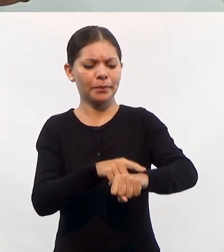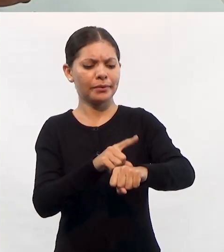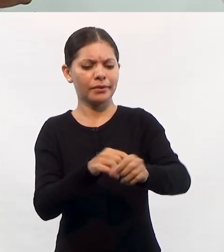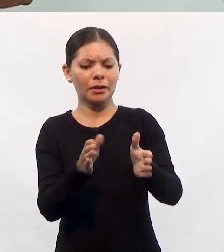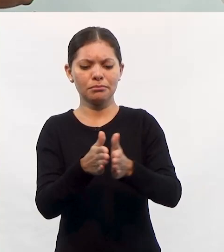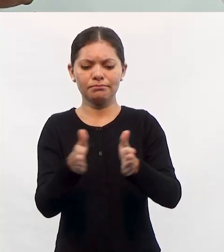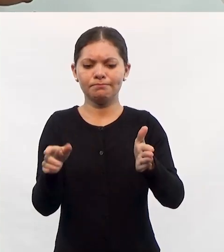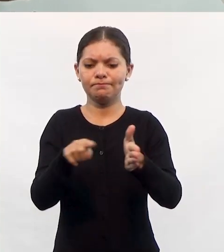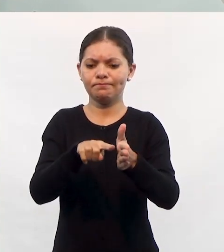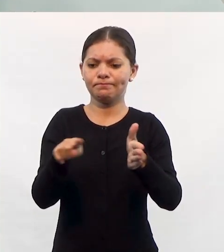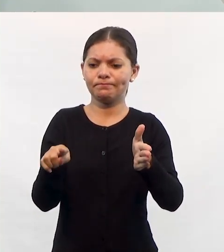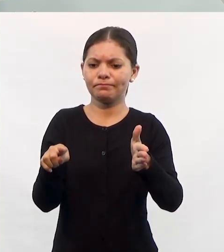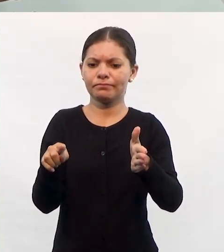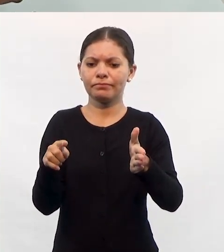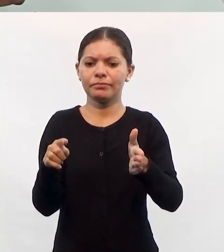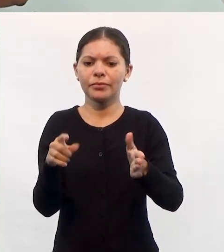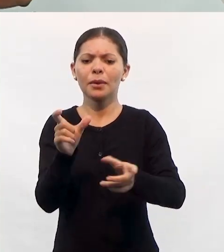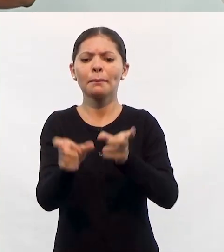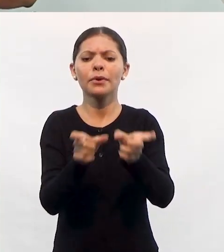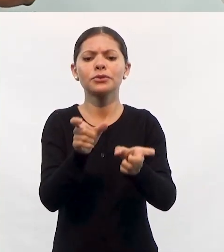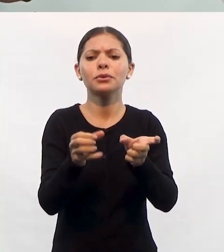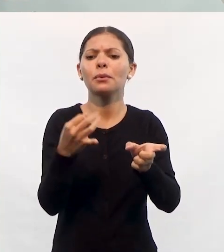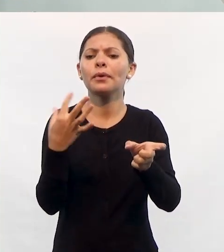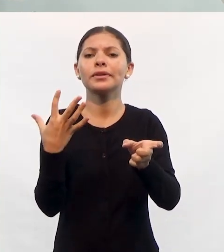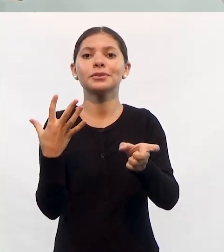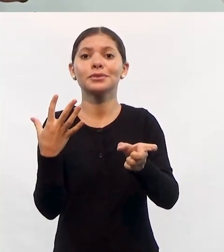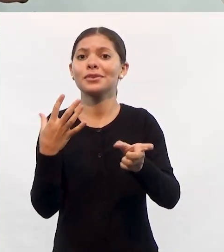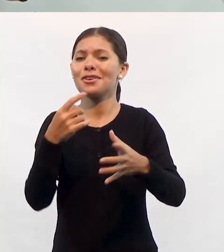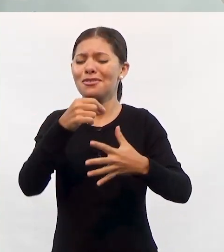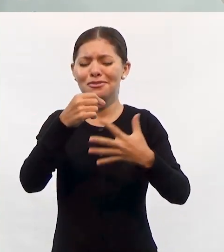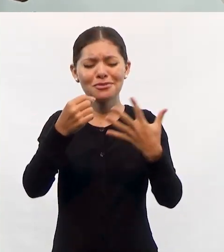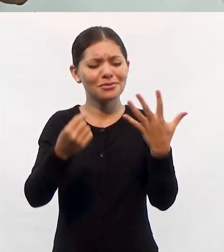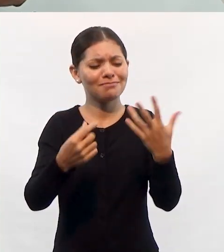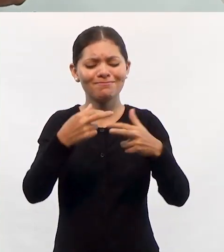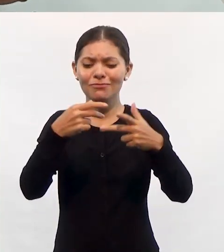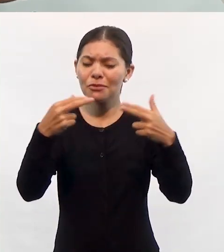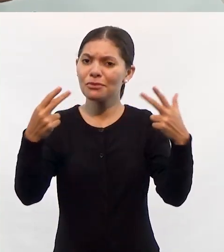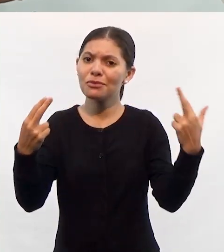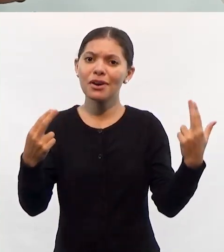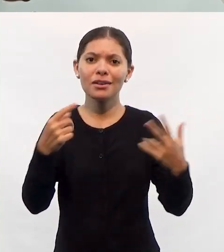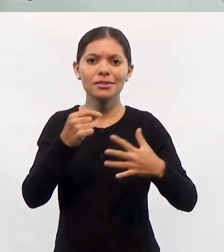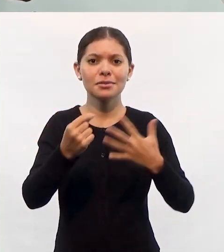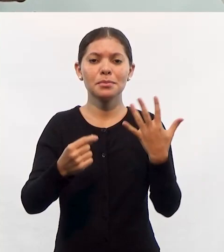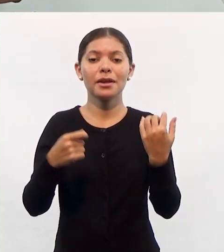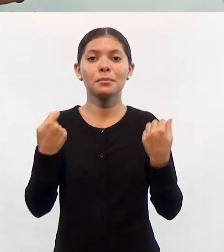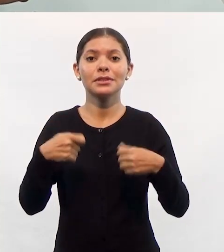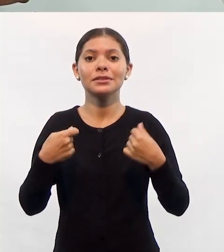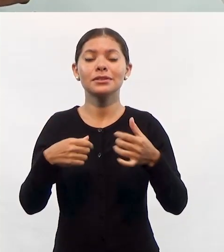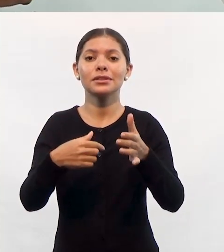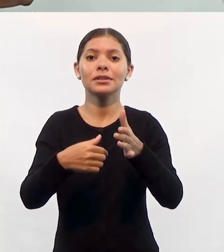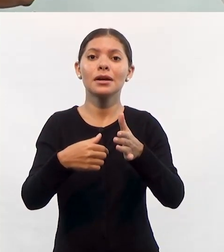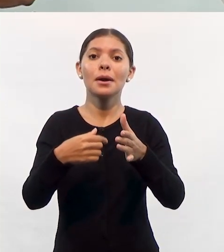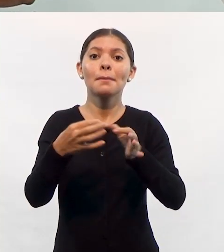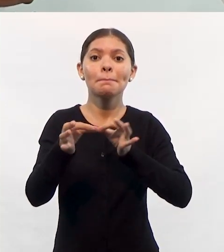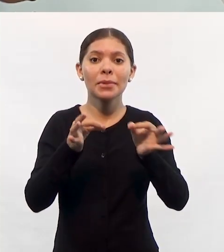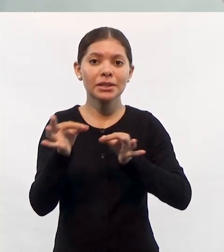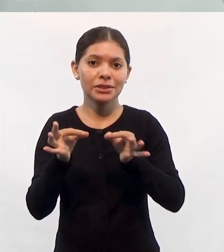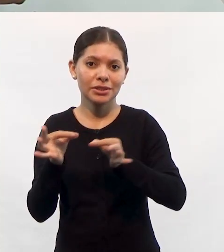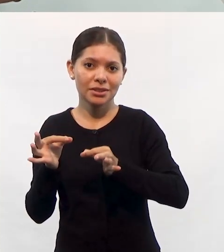tempo vai durar essa produção conta mão de obra Então são várias aspectos da produção que a gente precisa planejar